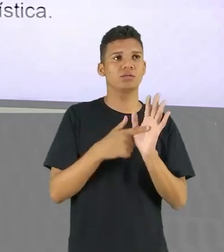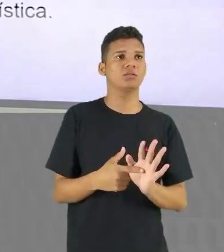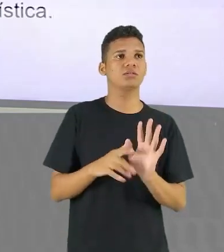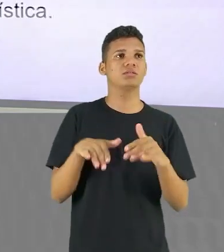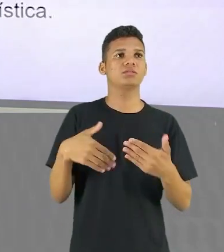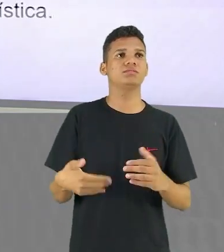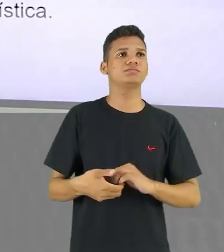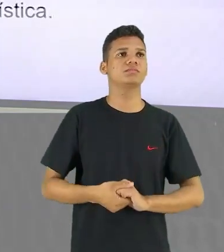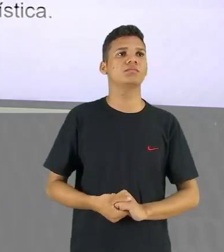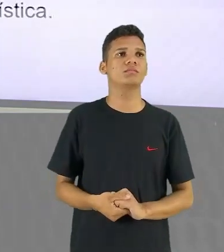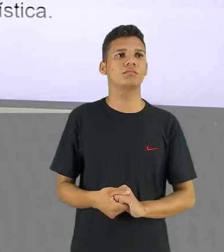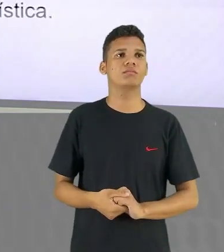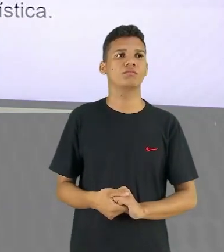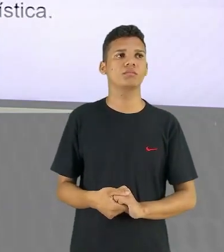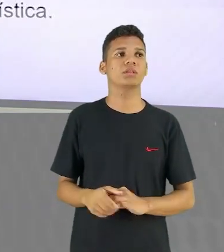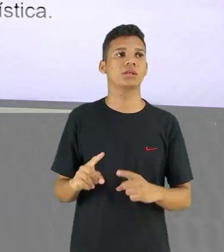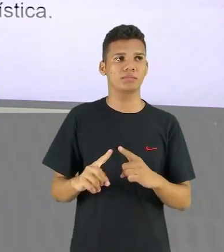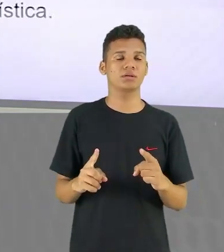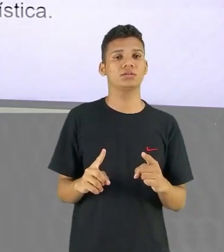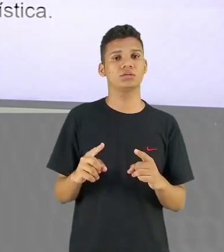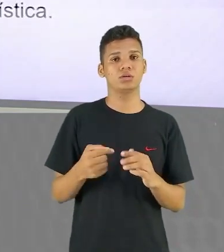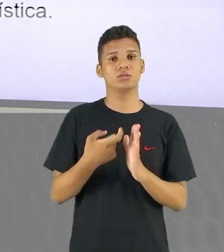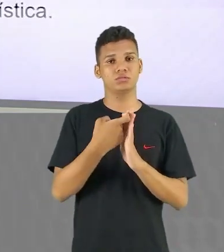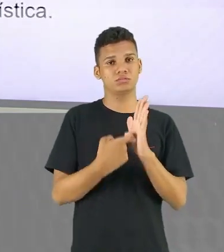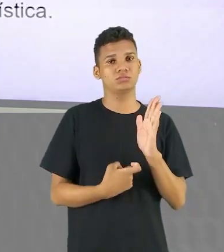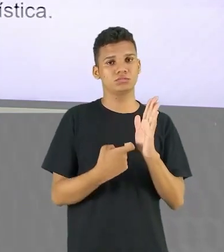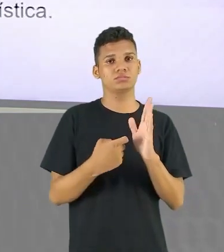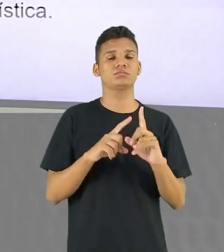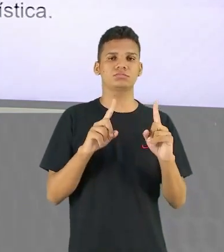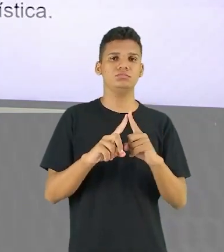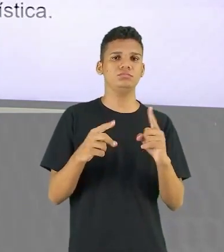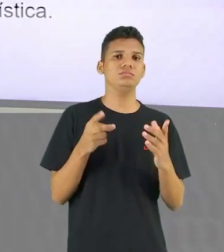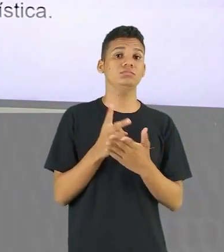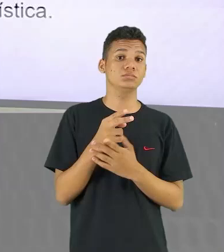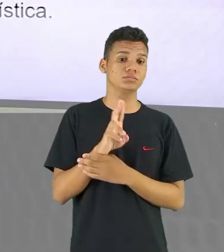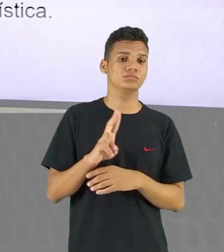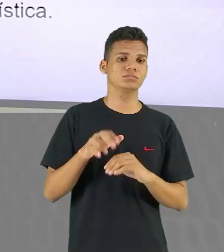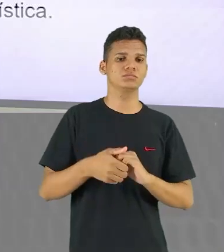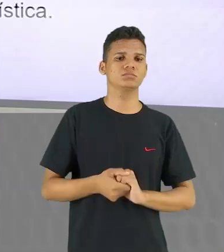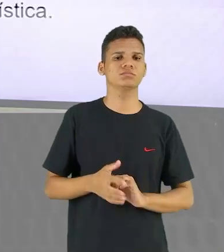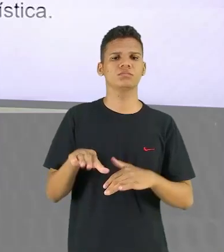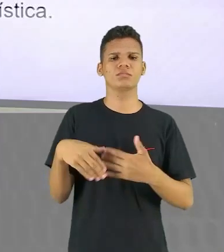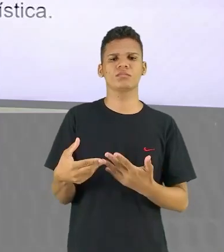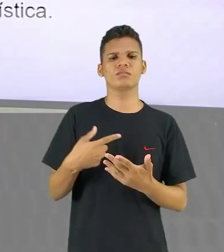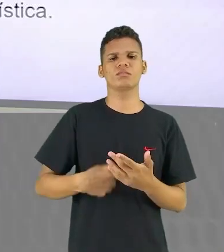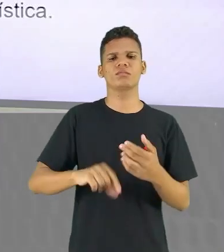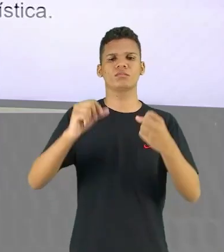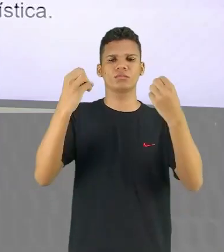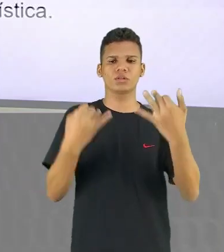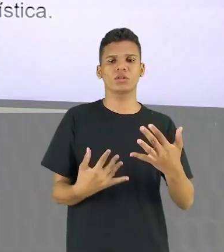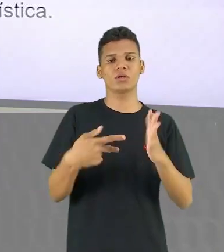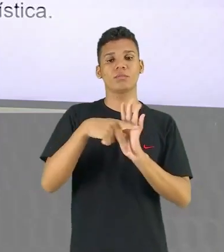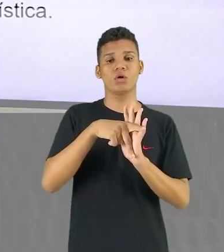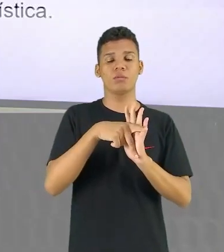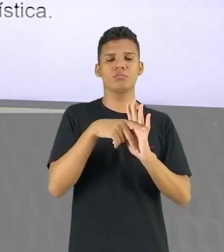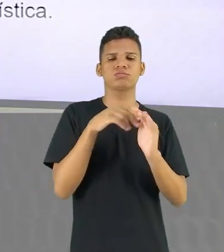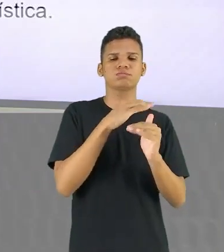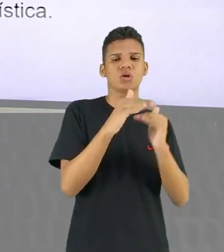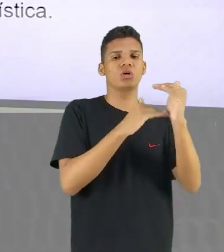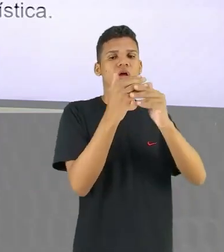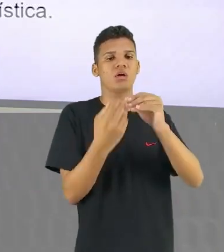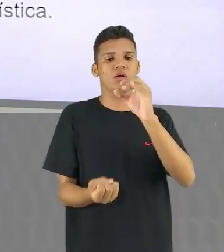da pergunta, ó. Foi um texto um pouquinho maior do que o Enem normalmente usa. Ao descrever o processo de formação